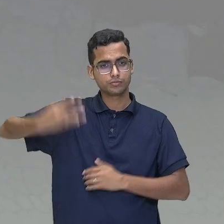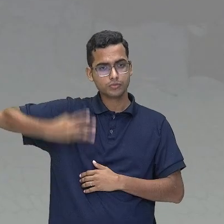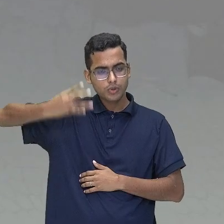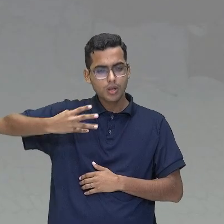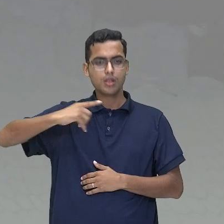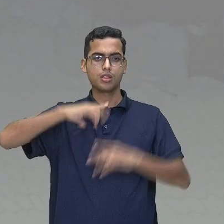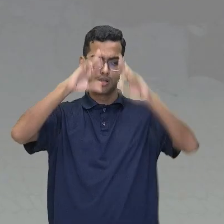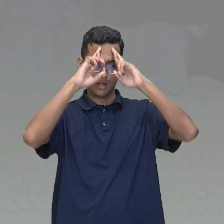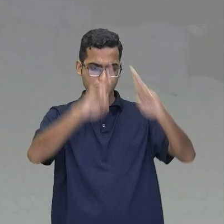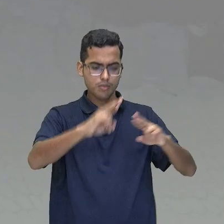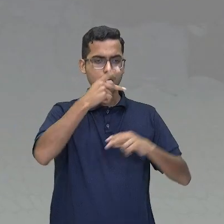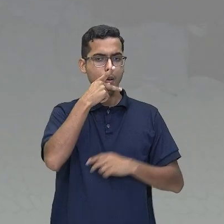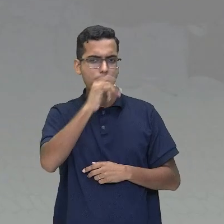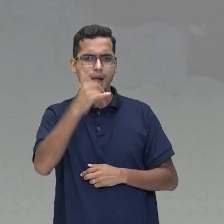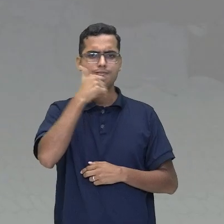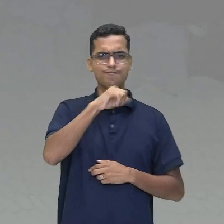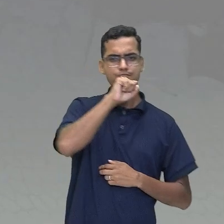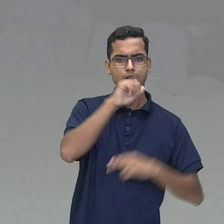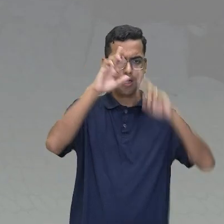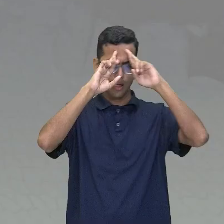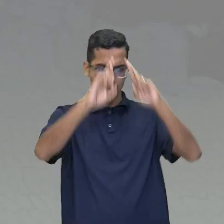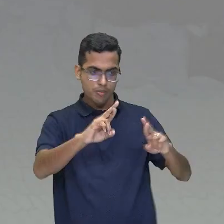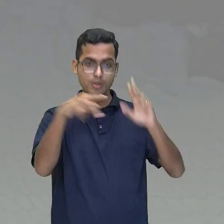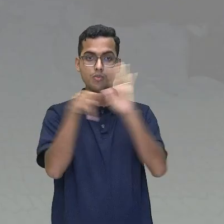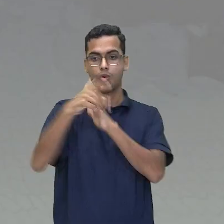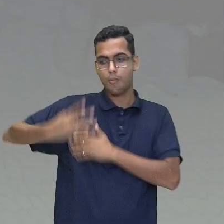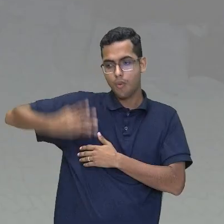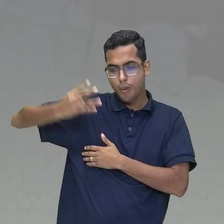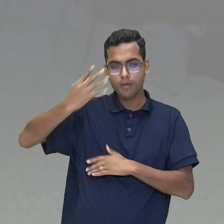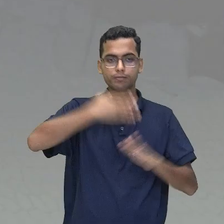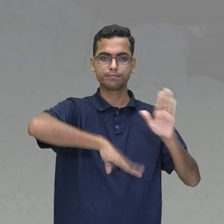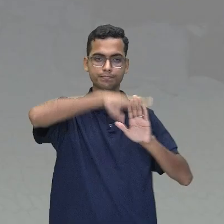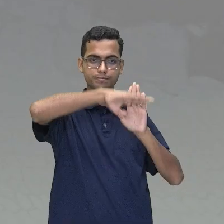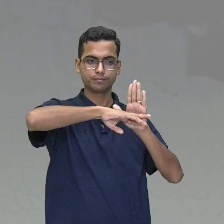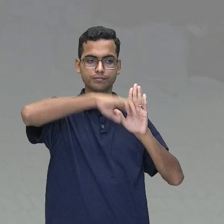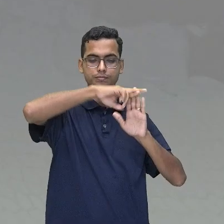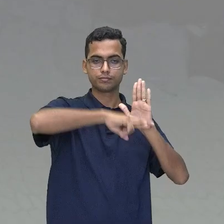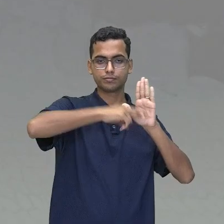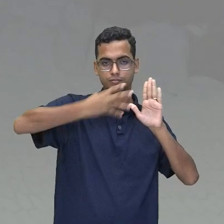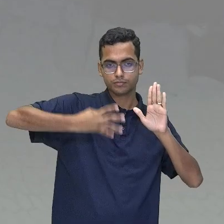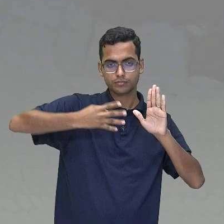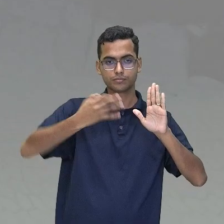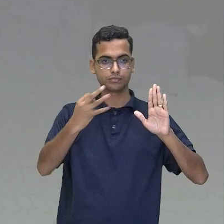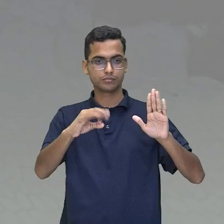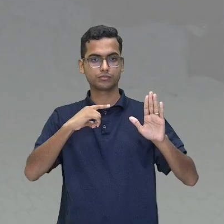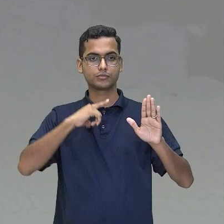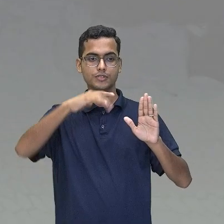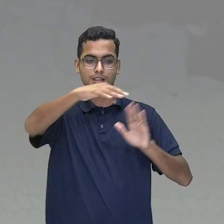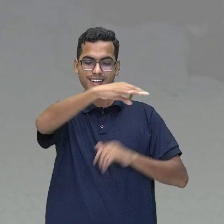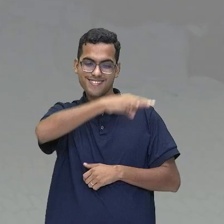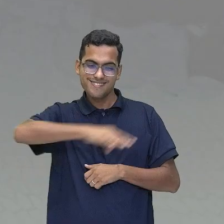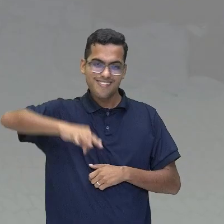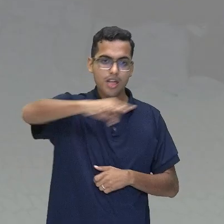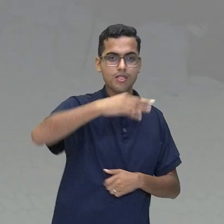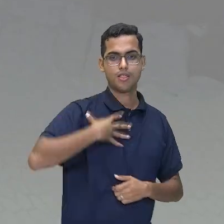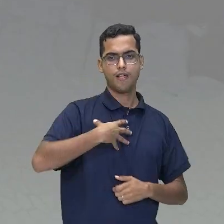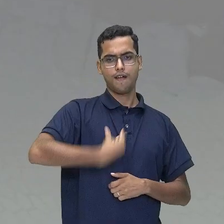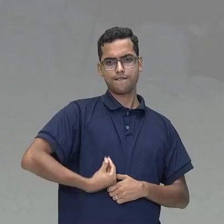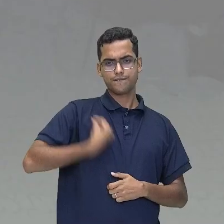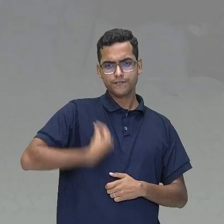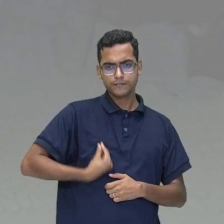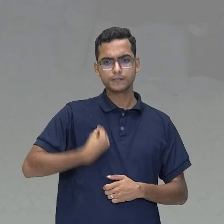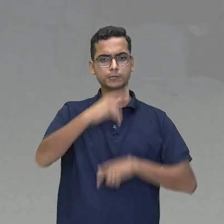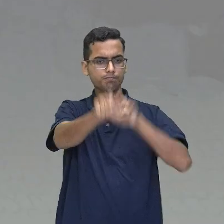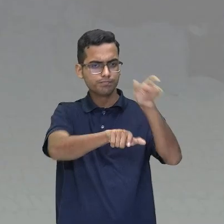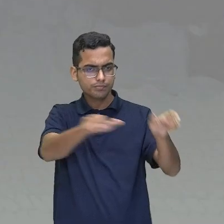mãe, é aquilo que há de mais sagrado na vida de uma pessoa, seu pai e sua mãe, e vai se entender nas entrelinhas